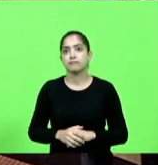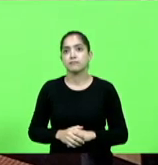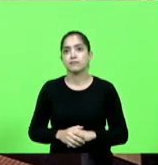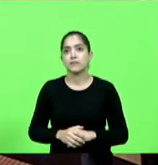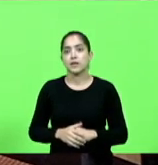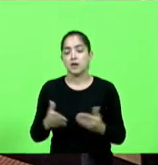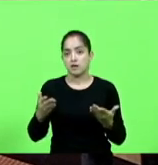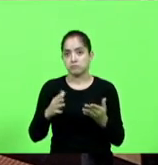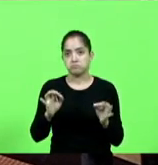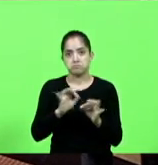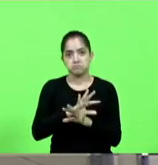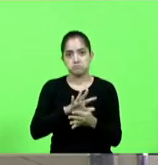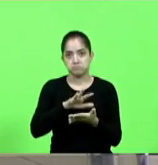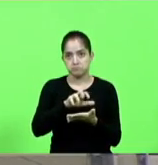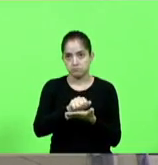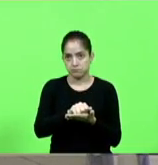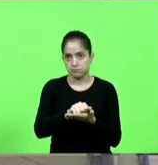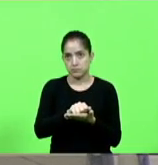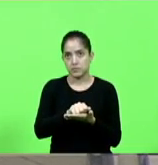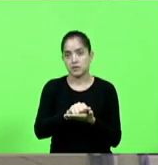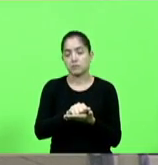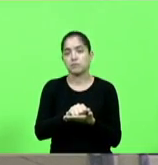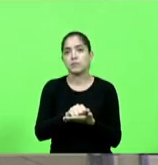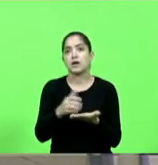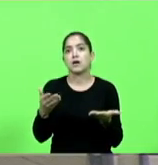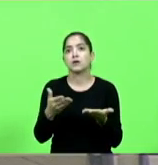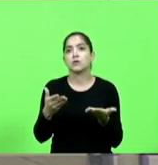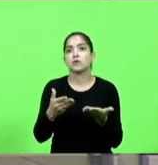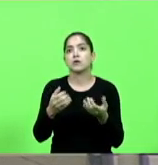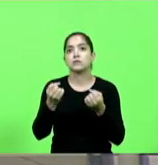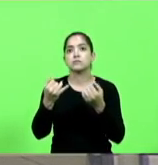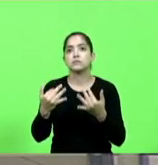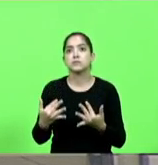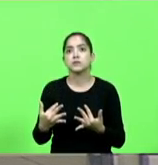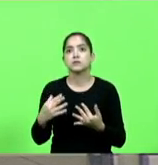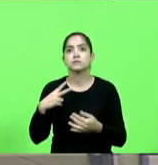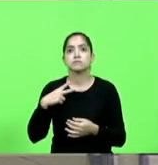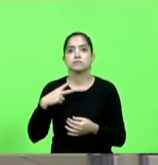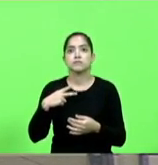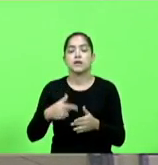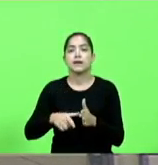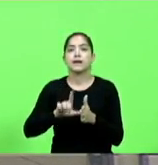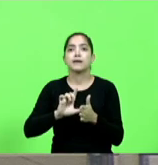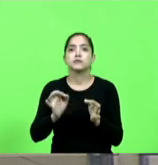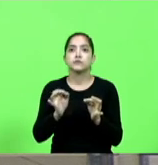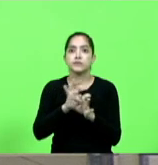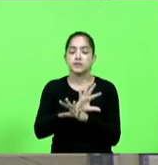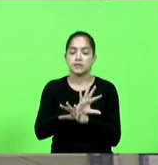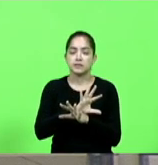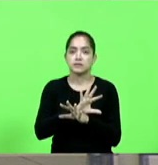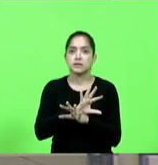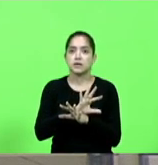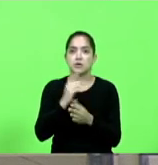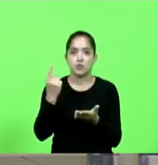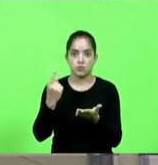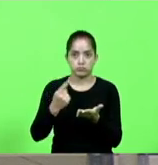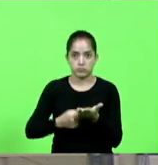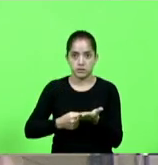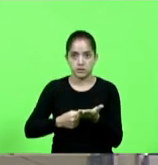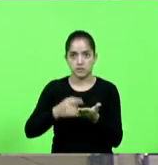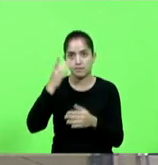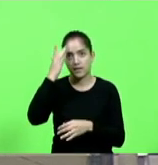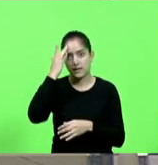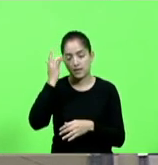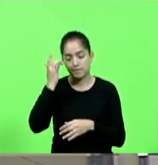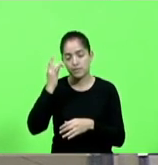Não havendo mais oradores inscritos em explicações pessoais, esta presidência, antes de encerrar a presente sessão, convoca outra ordinária